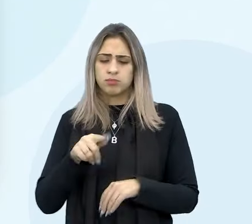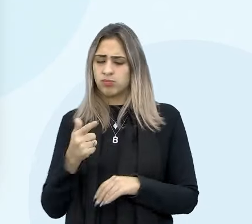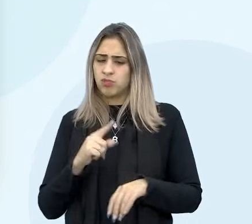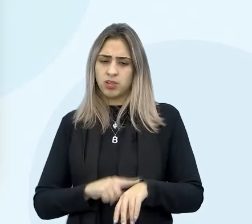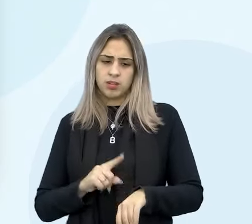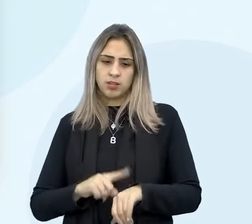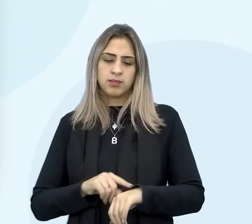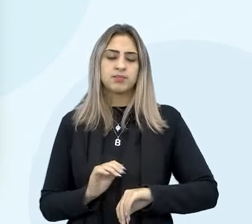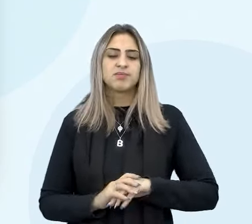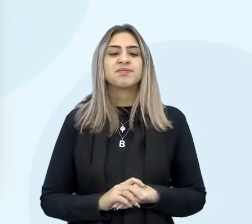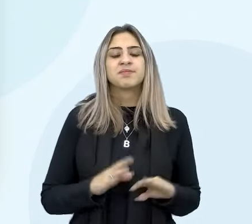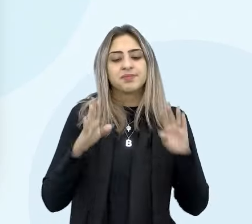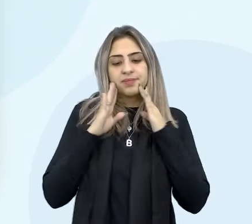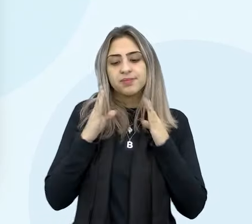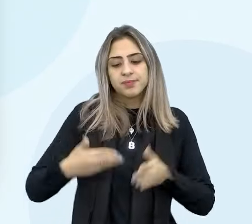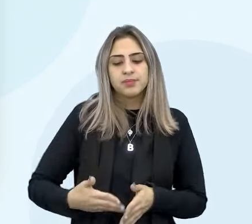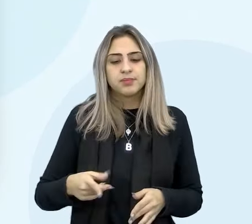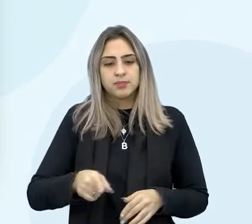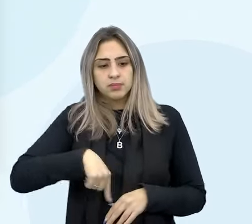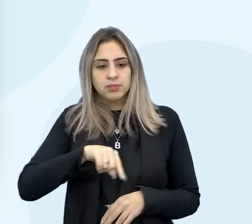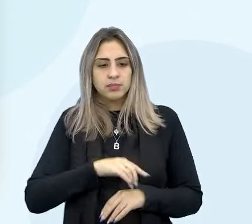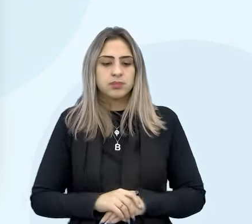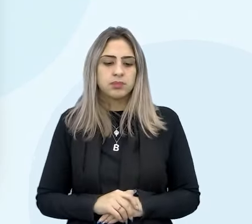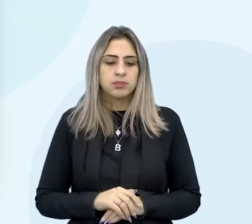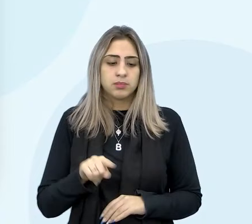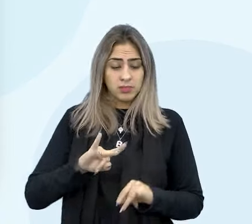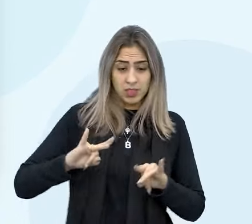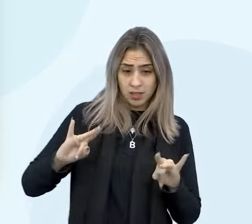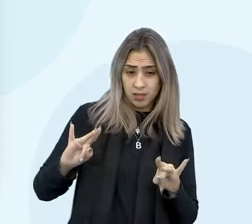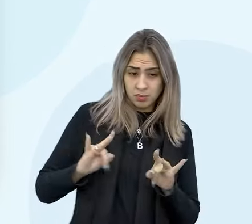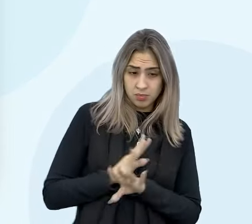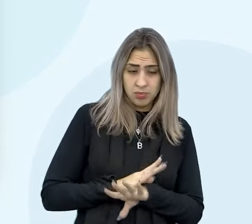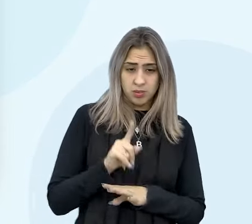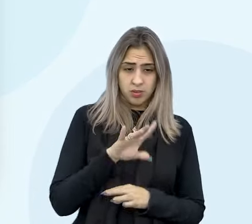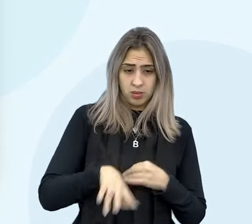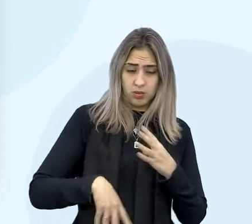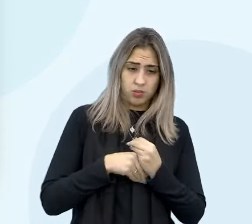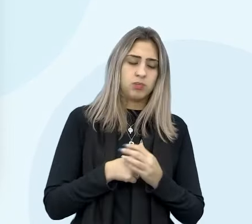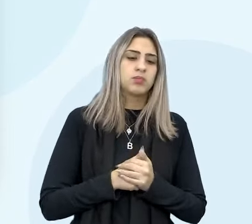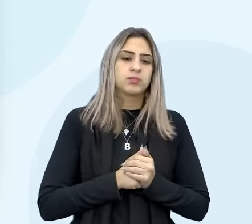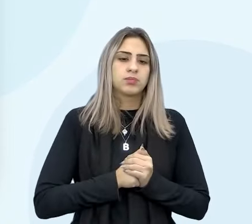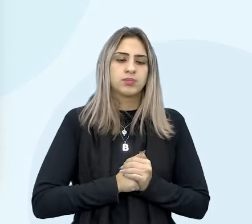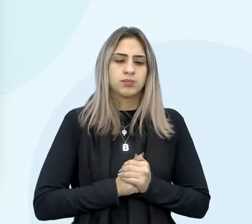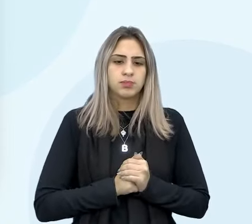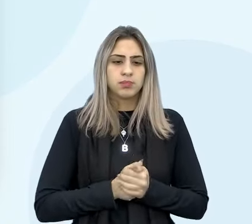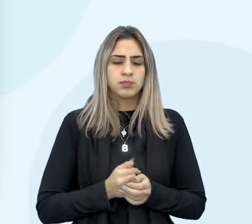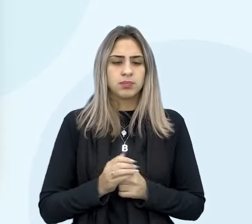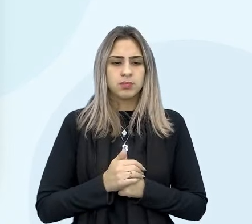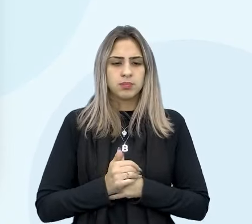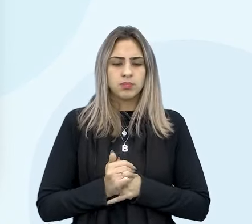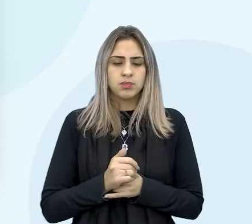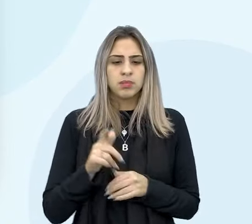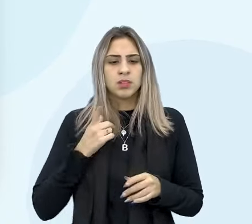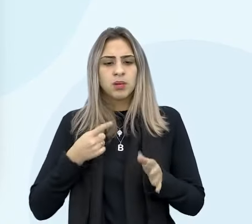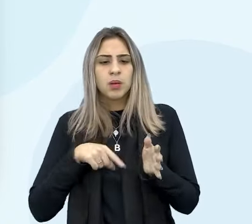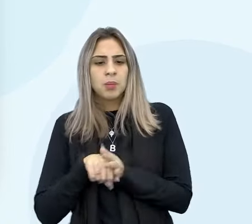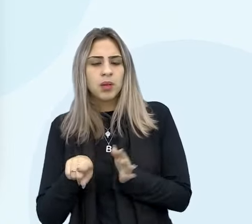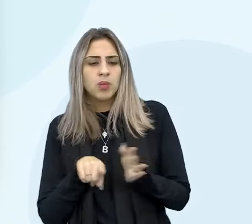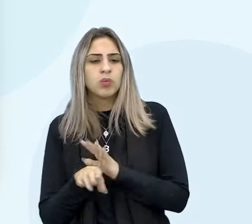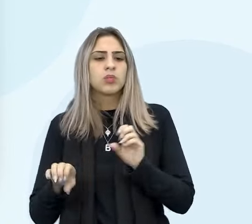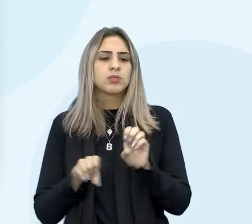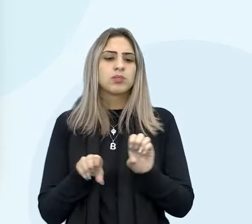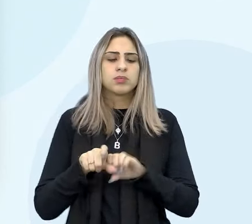tempo, enfim, foquem no de vocês. E quando vocês terminarem esse componente, vai ter sempre uma pergunta, né? Uma estrutura